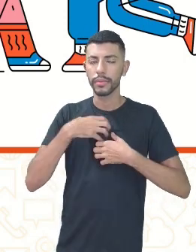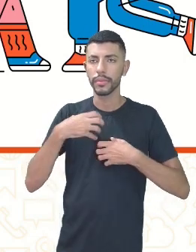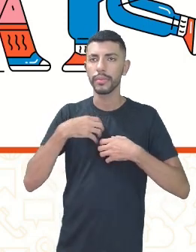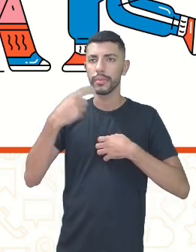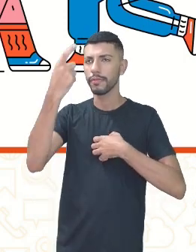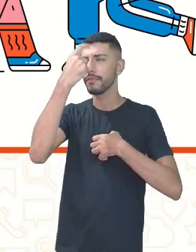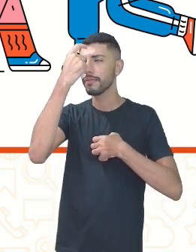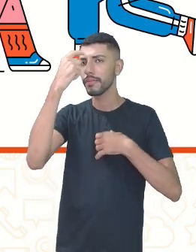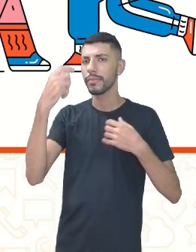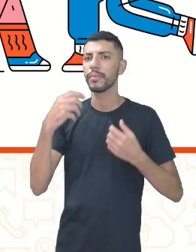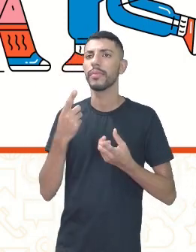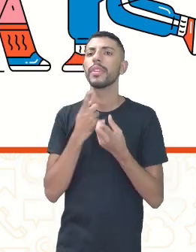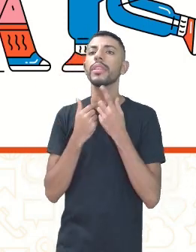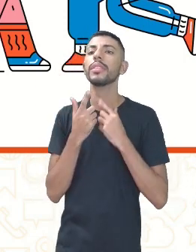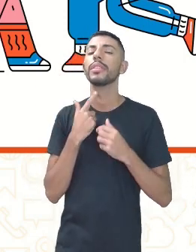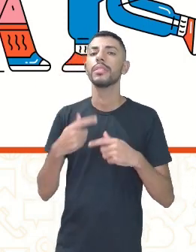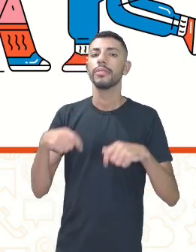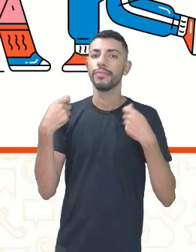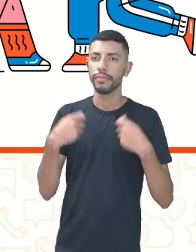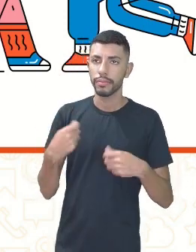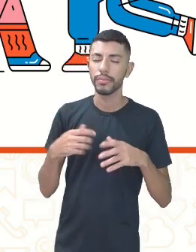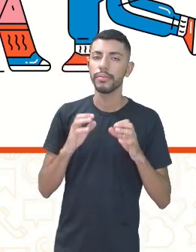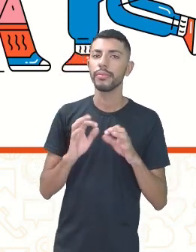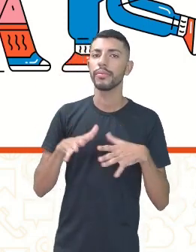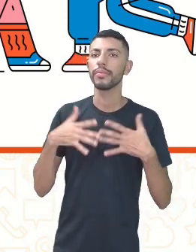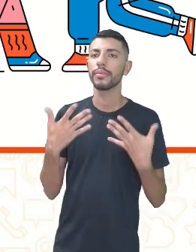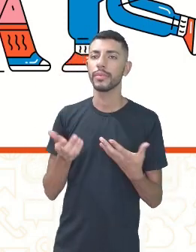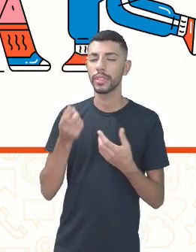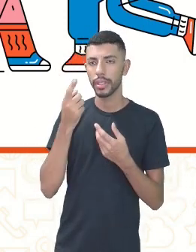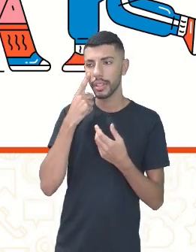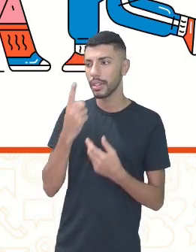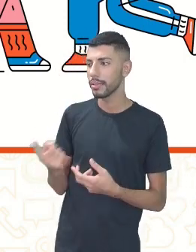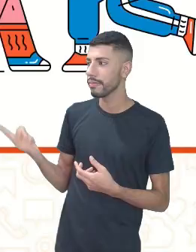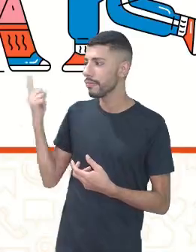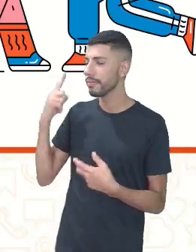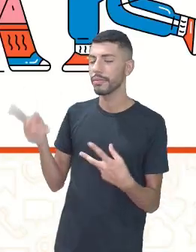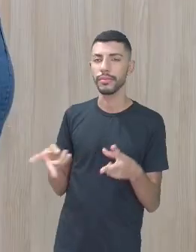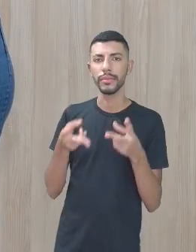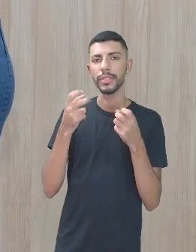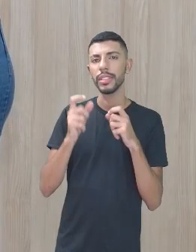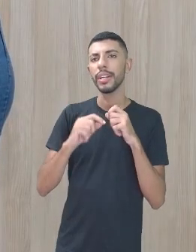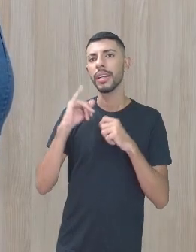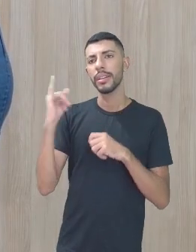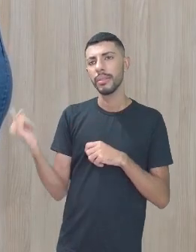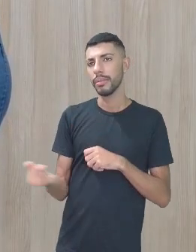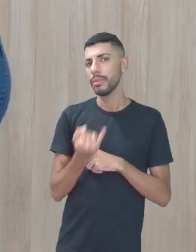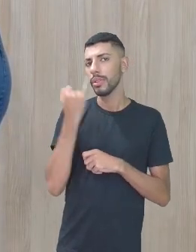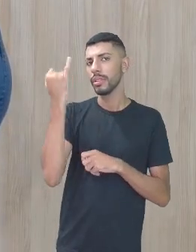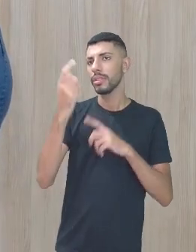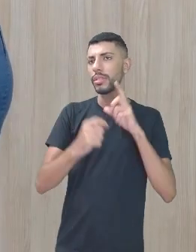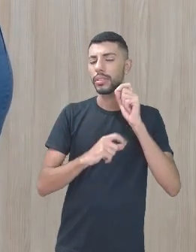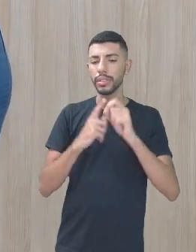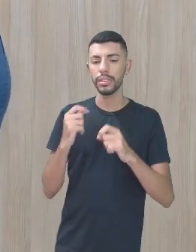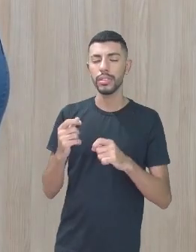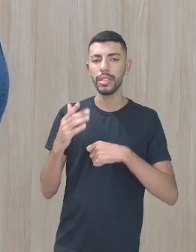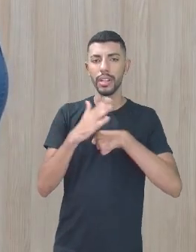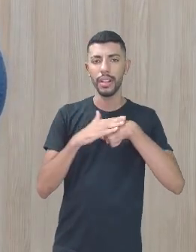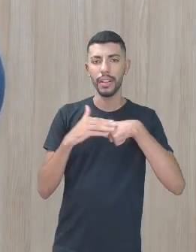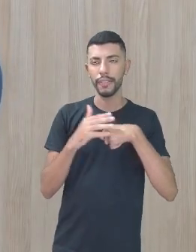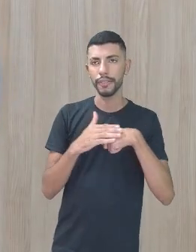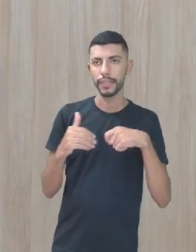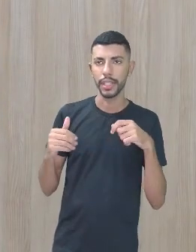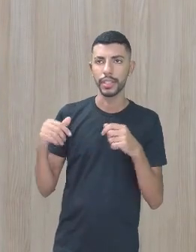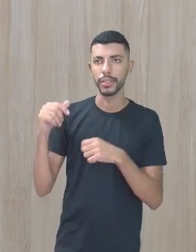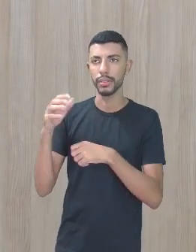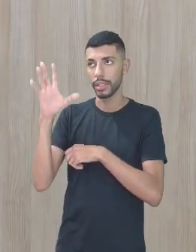e a gente expressa desejos e necessidades. Então, perceba o quanto é importante essa união de afeto e de